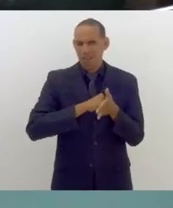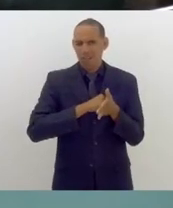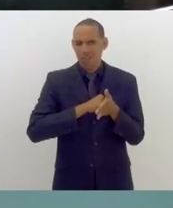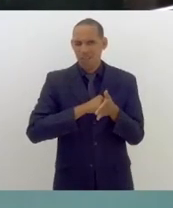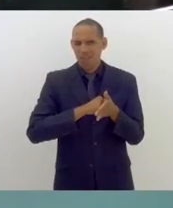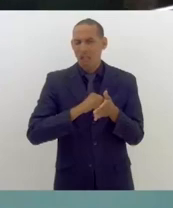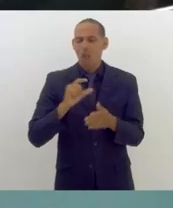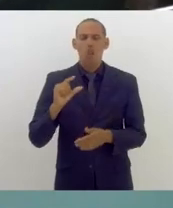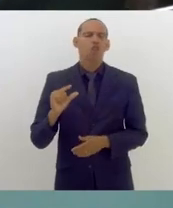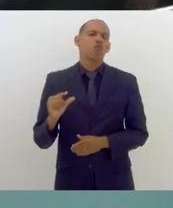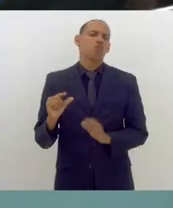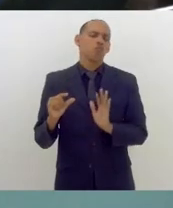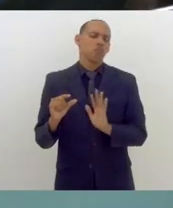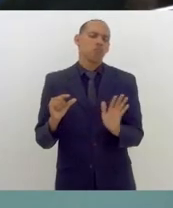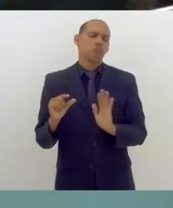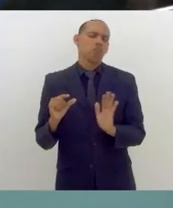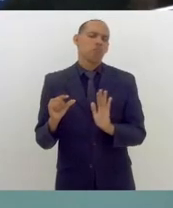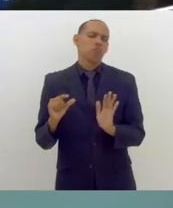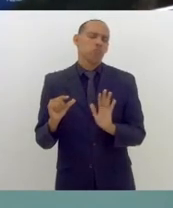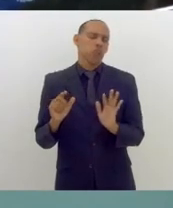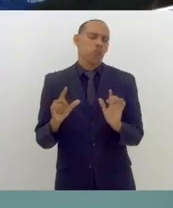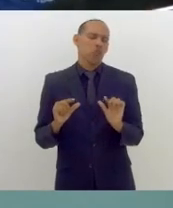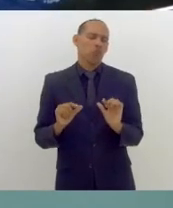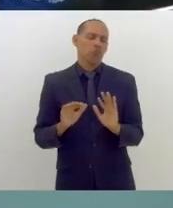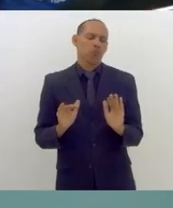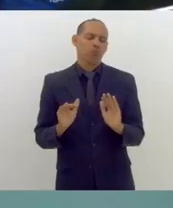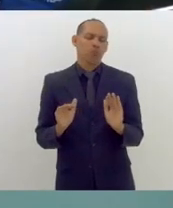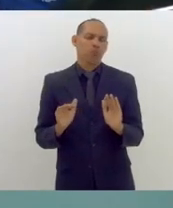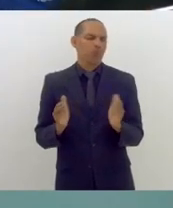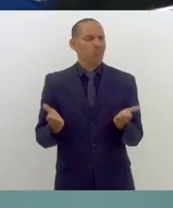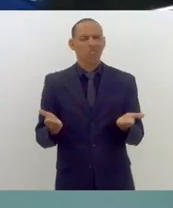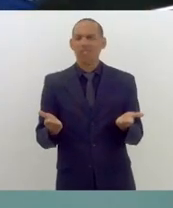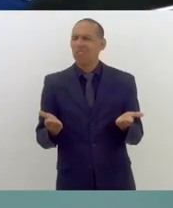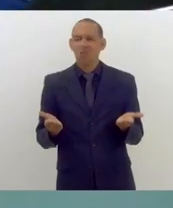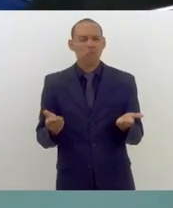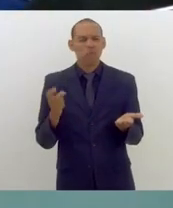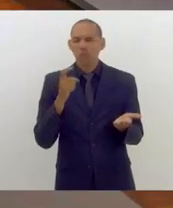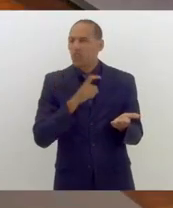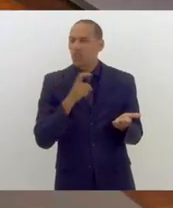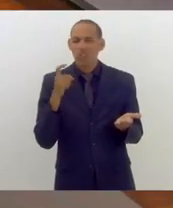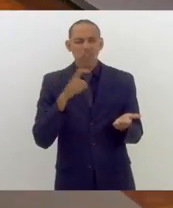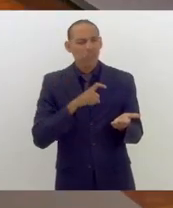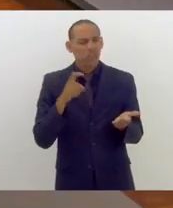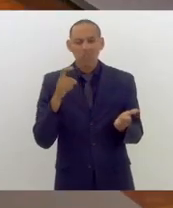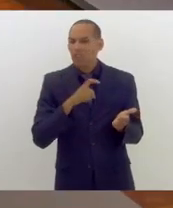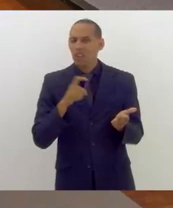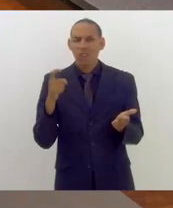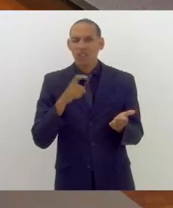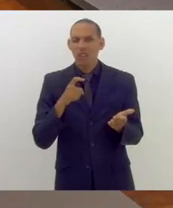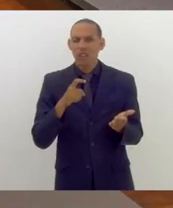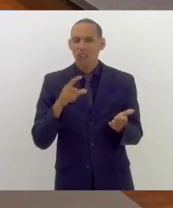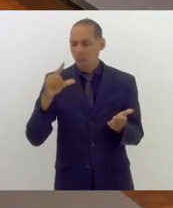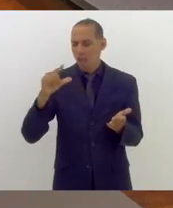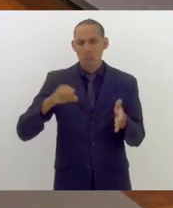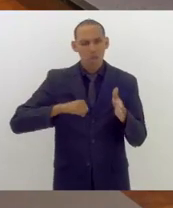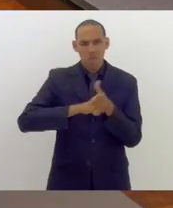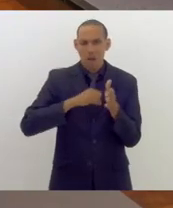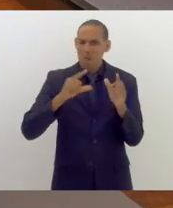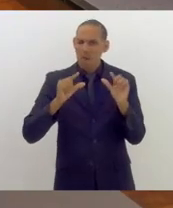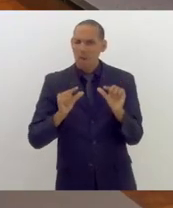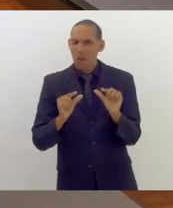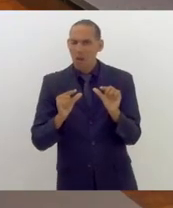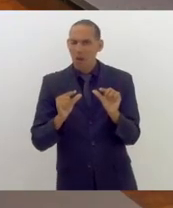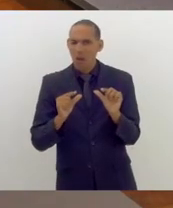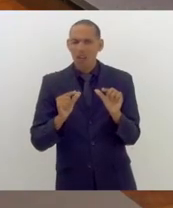de baixa de baixa Impacto que não existe Impacto menor pequeno